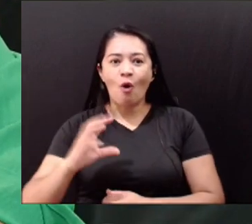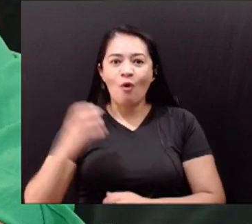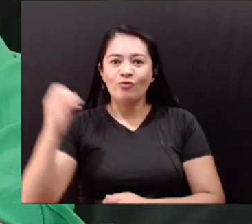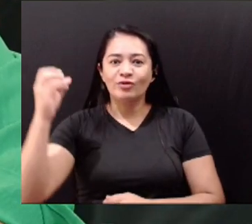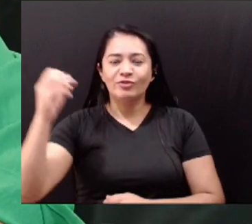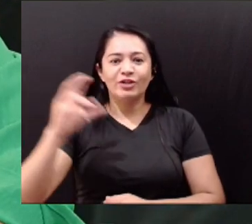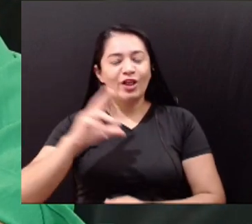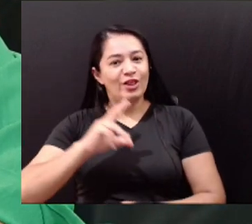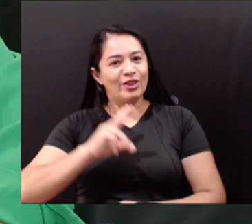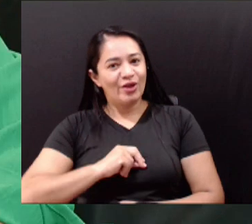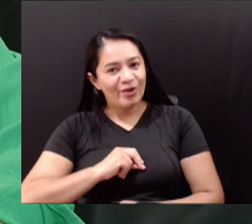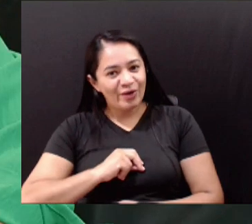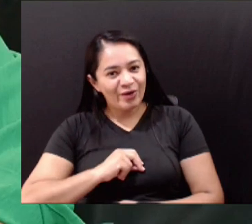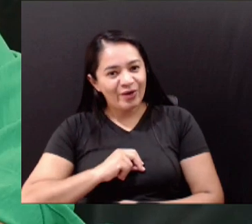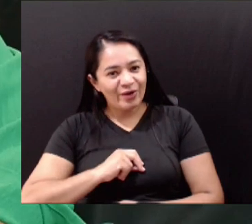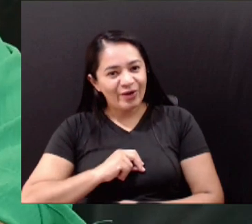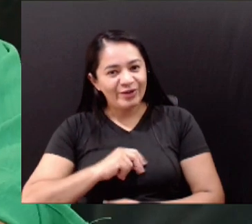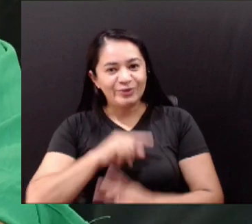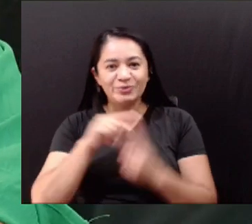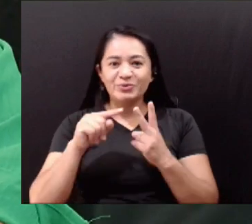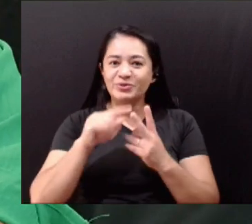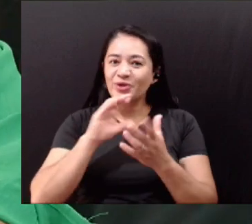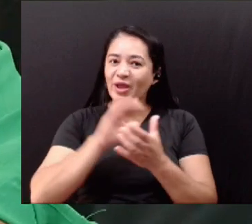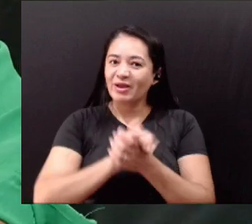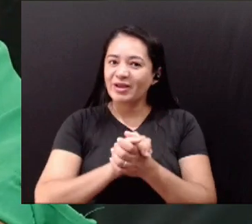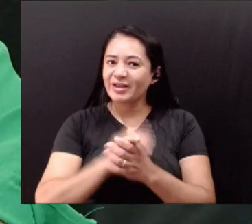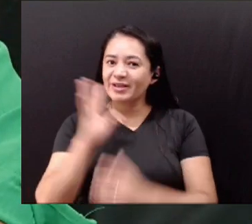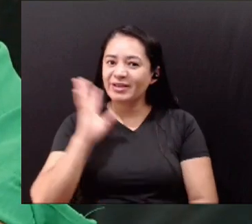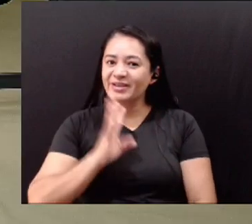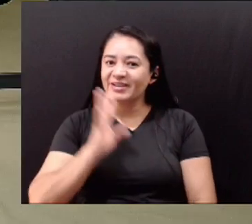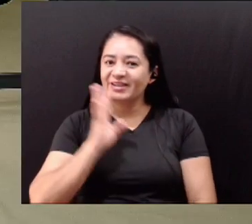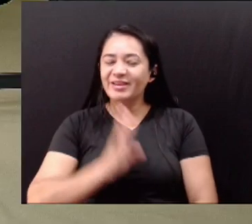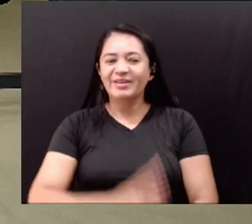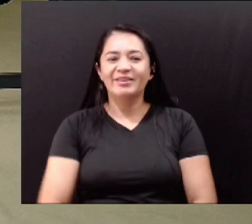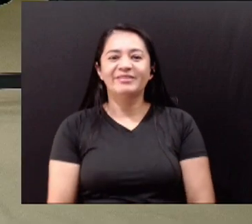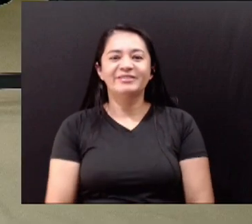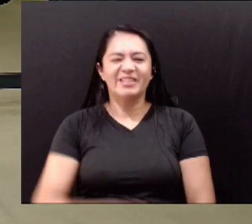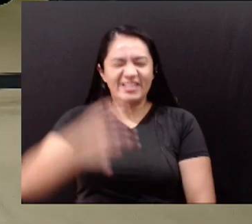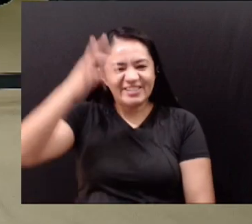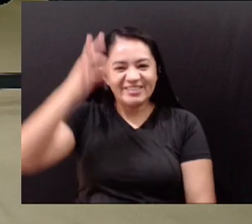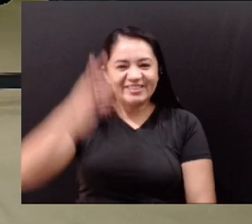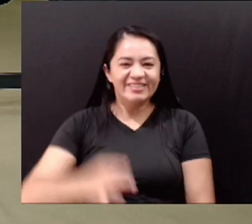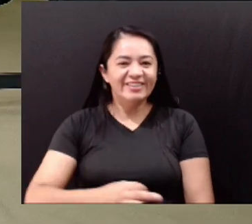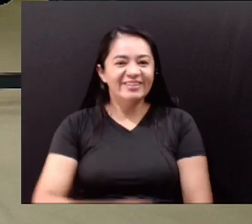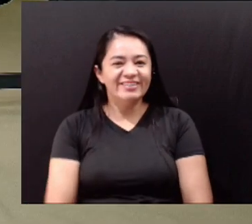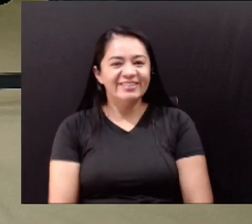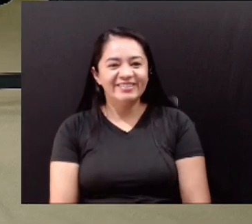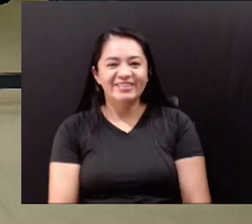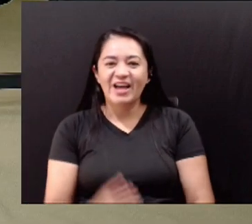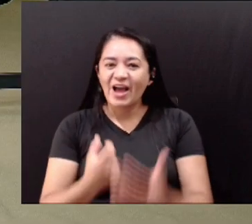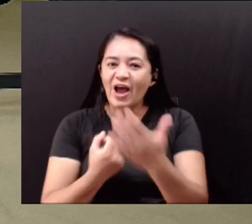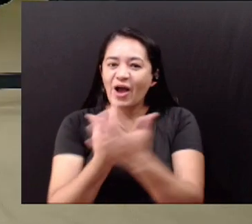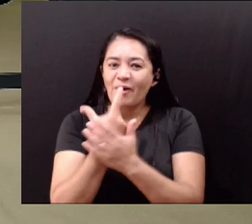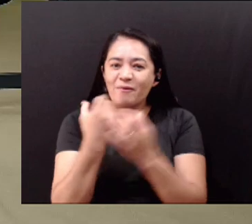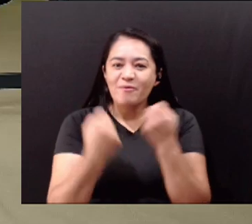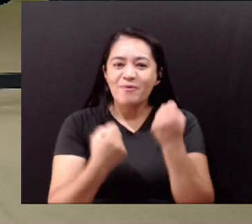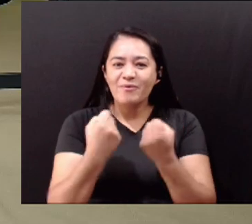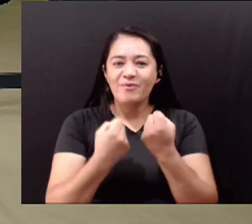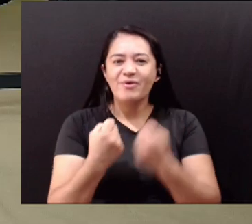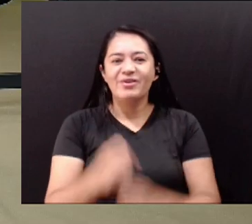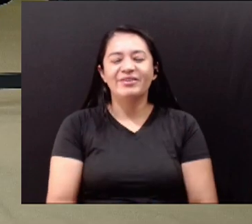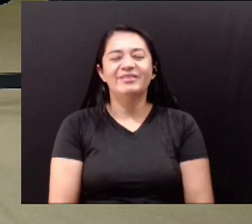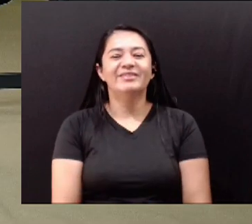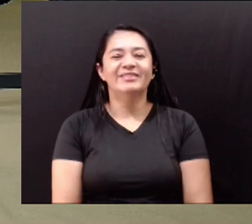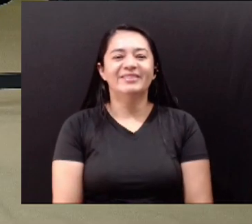Alfredo, Rita, que legal! Oh, foi assertivo, né, Denise? A compra desse motorhome, né?